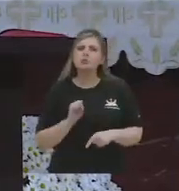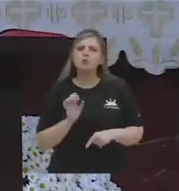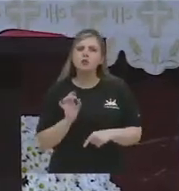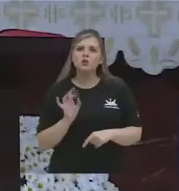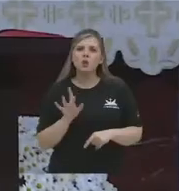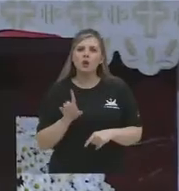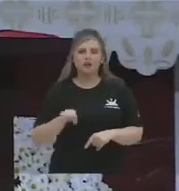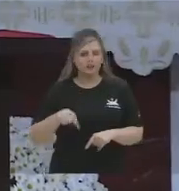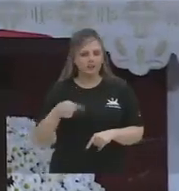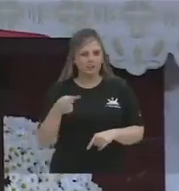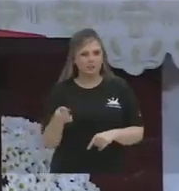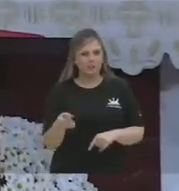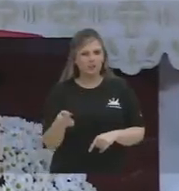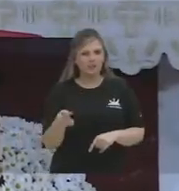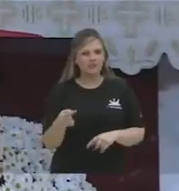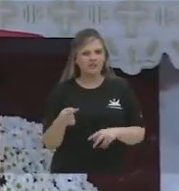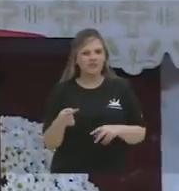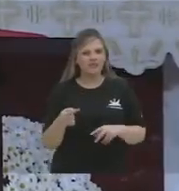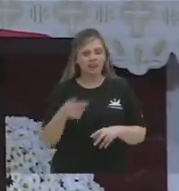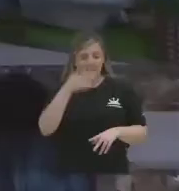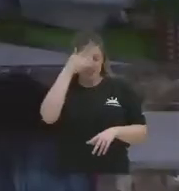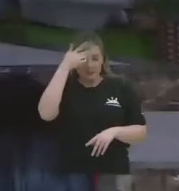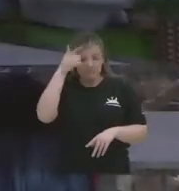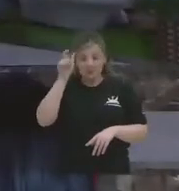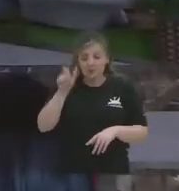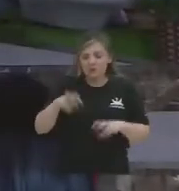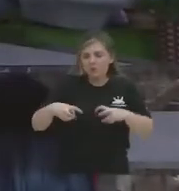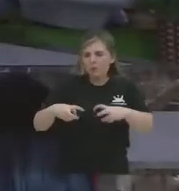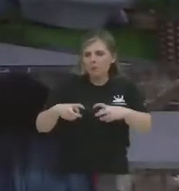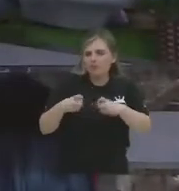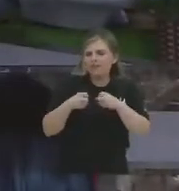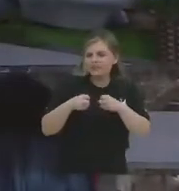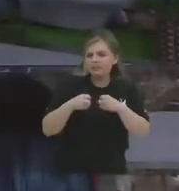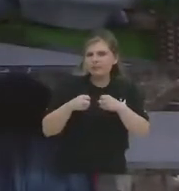vão perceber que você é diferente.